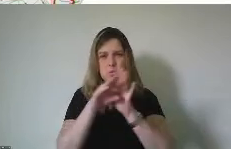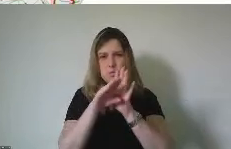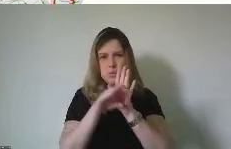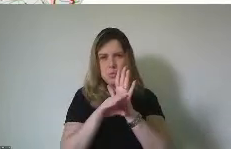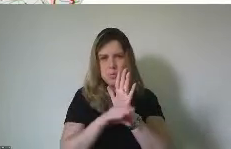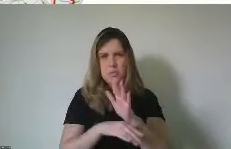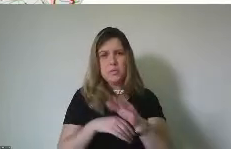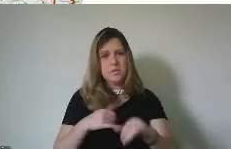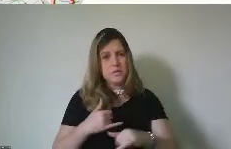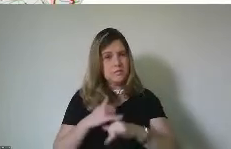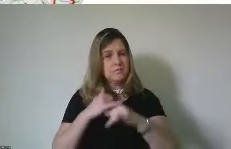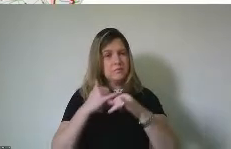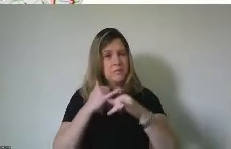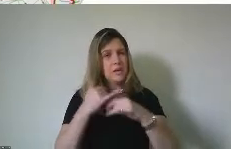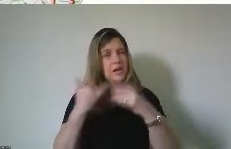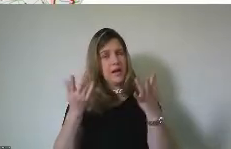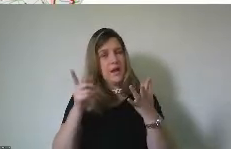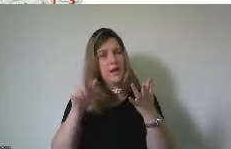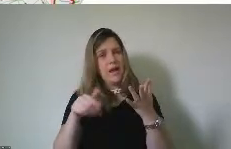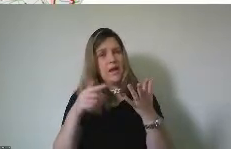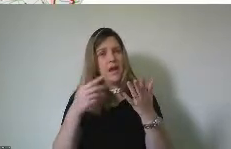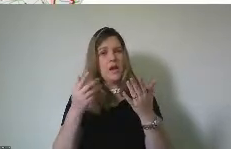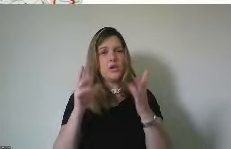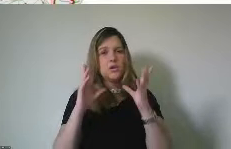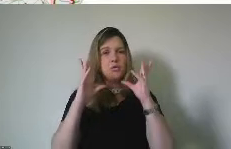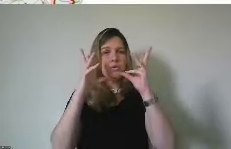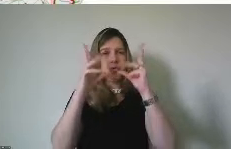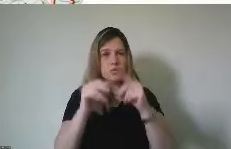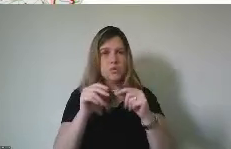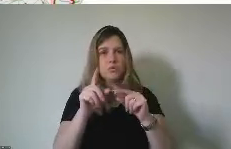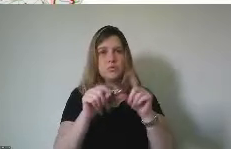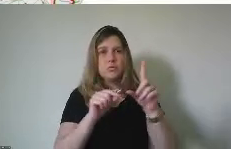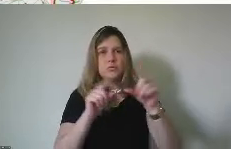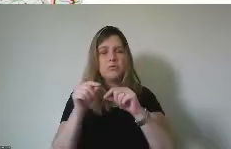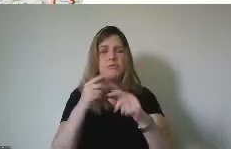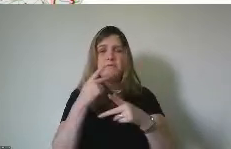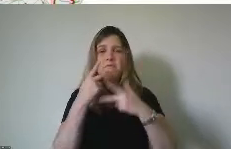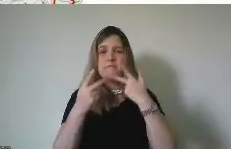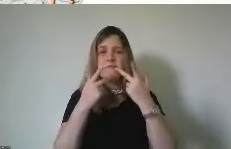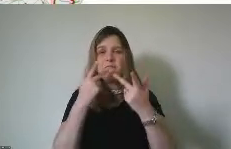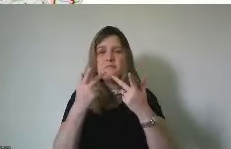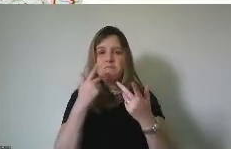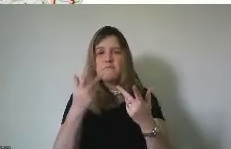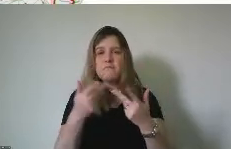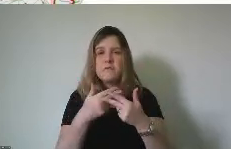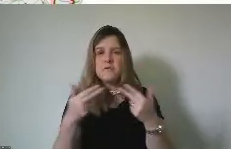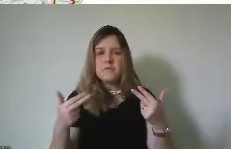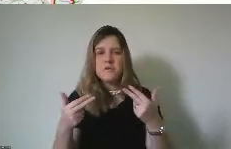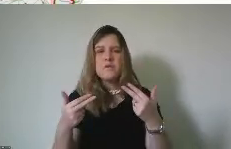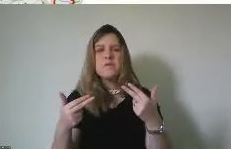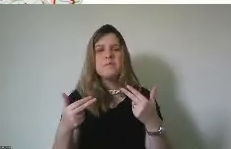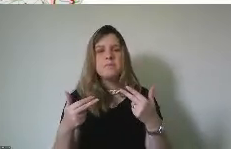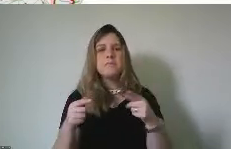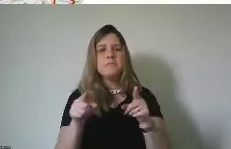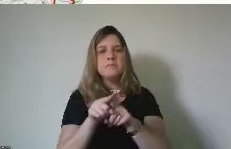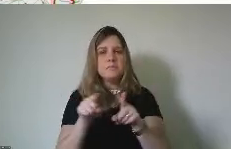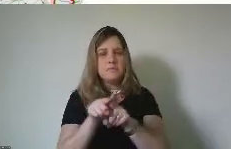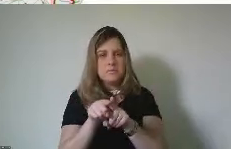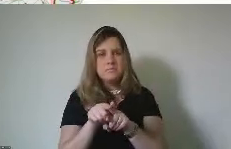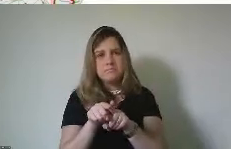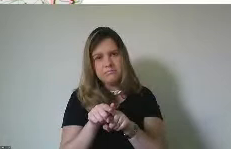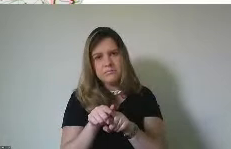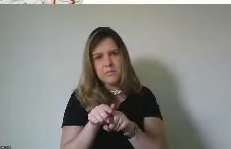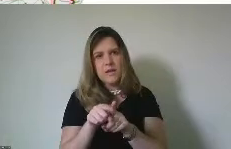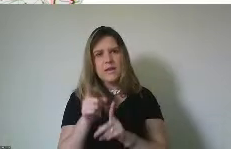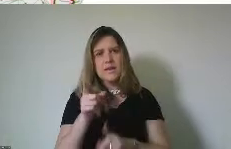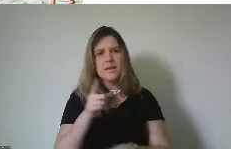assim como pela PSR E outras instituições os valores Eles são muito significativos quer dizer em 10 anos a gente tem